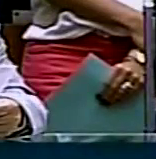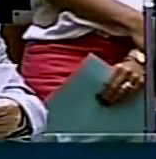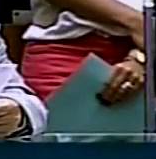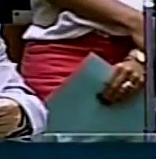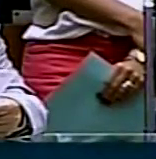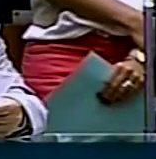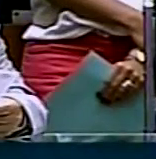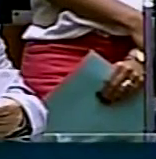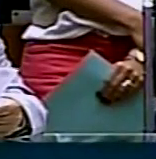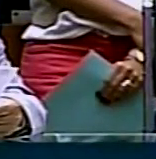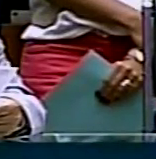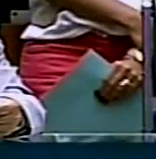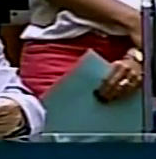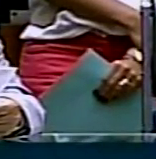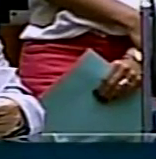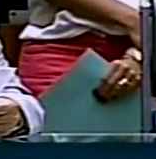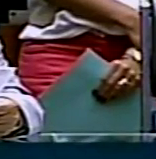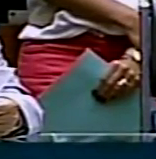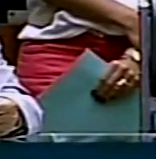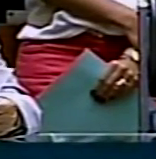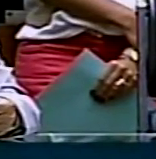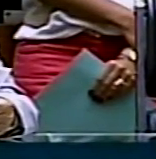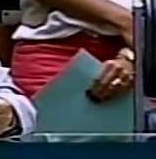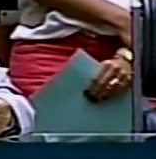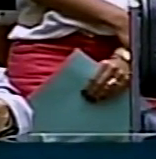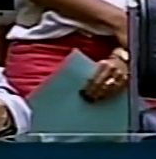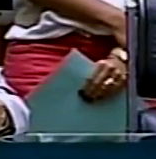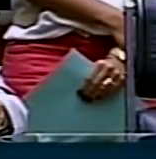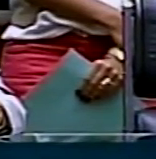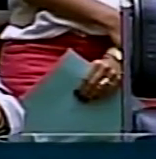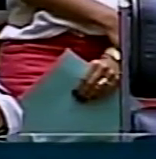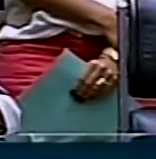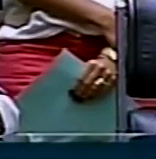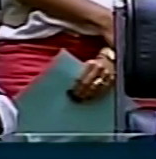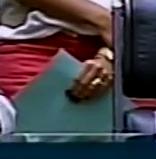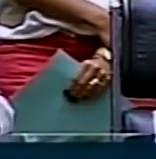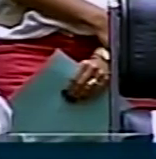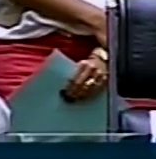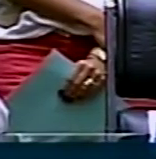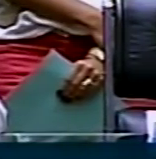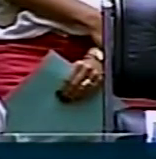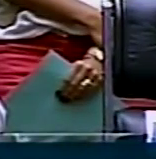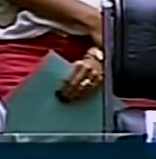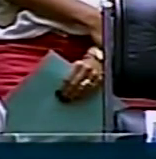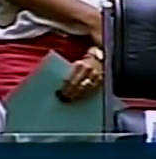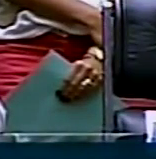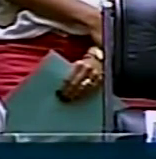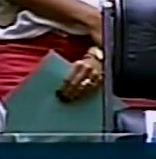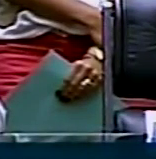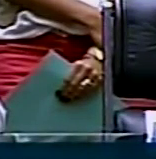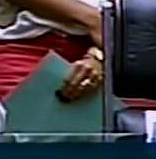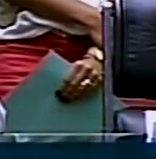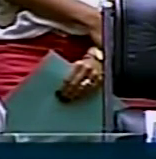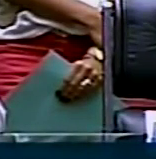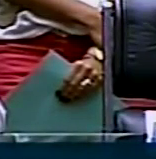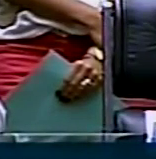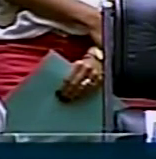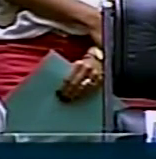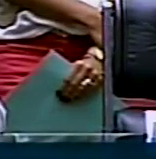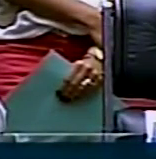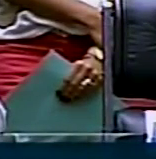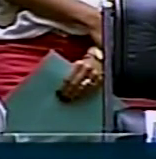nos preceitos da Constituição Federal e no regimento interno da Câmara dos Deputados, que eu renuncio ao